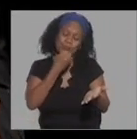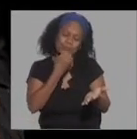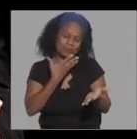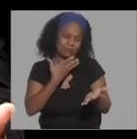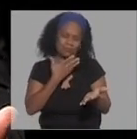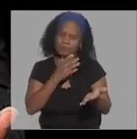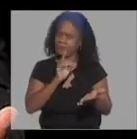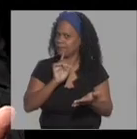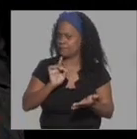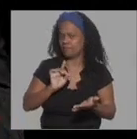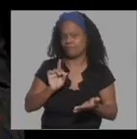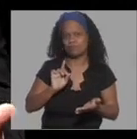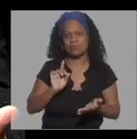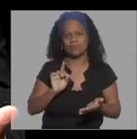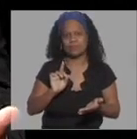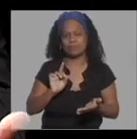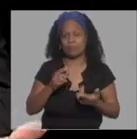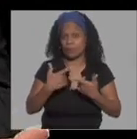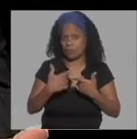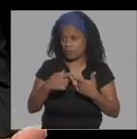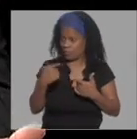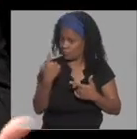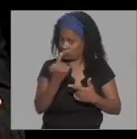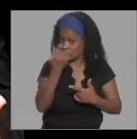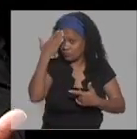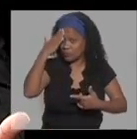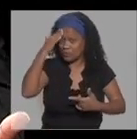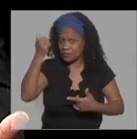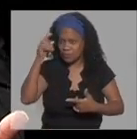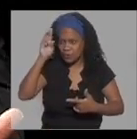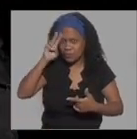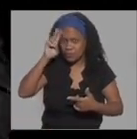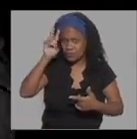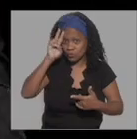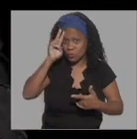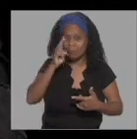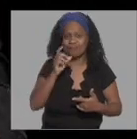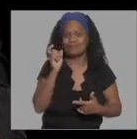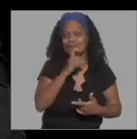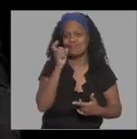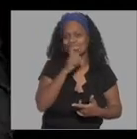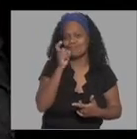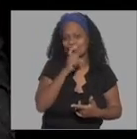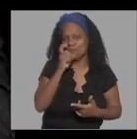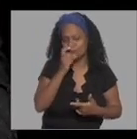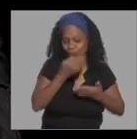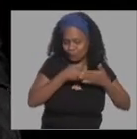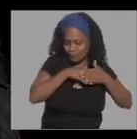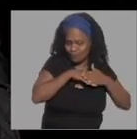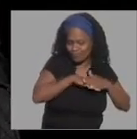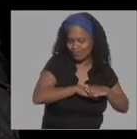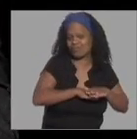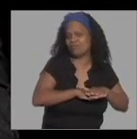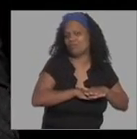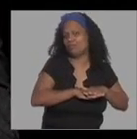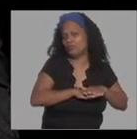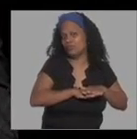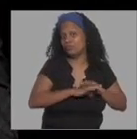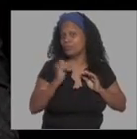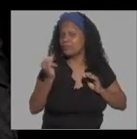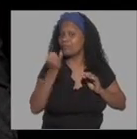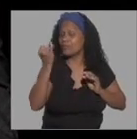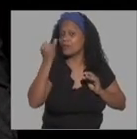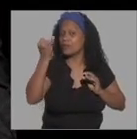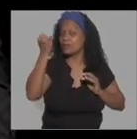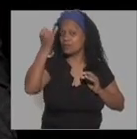generosidade bondade é e como a gente sabe a nossa história oficial omitiu durante todo esse tempo a